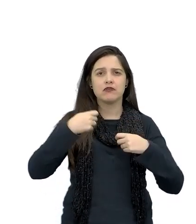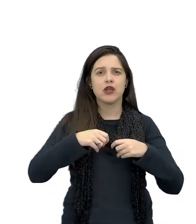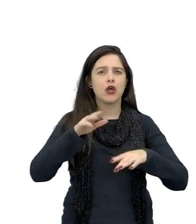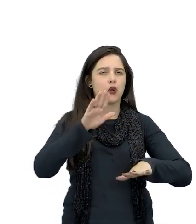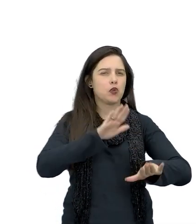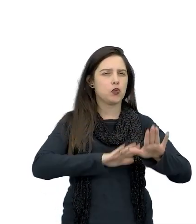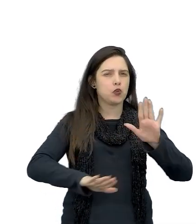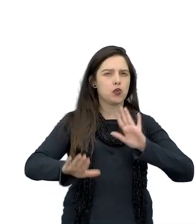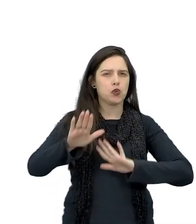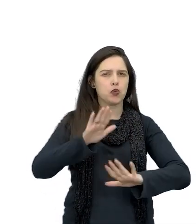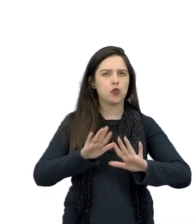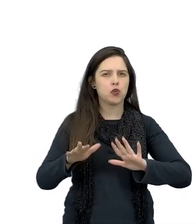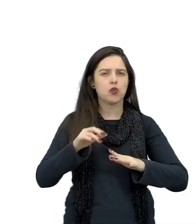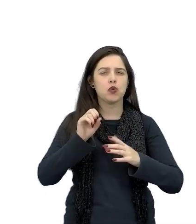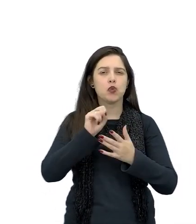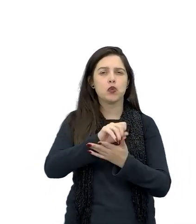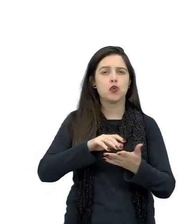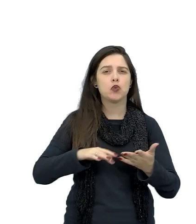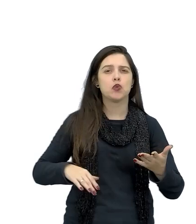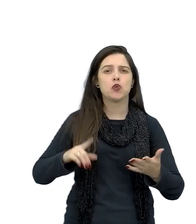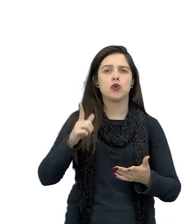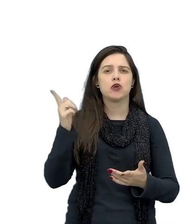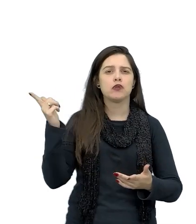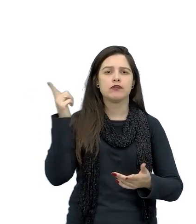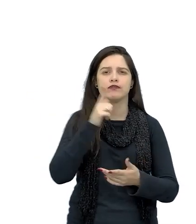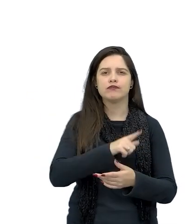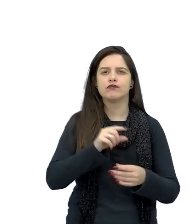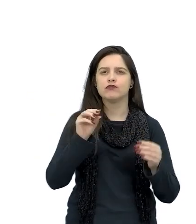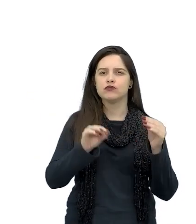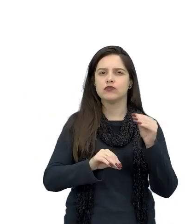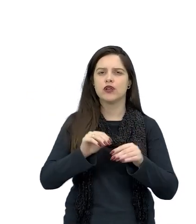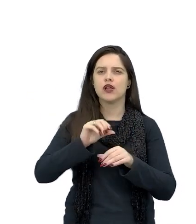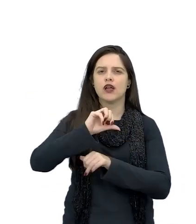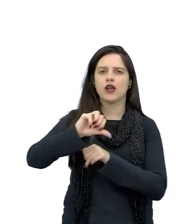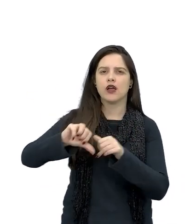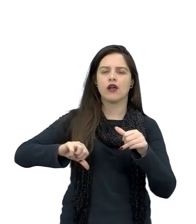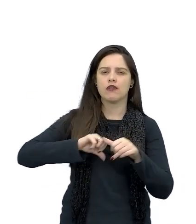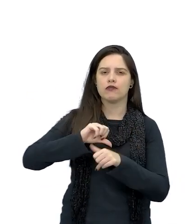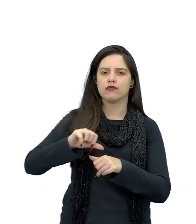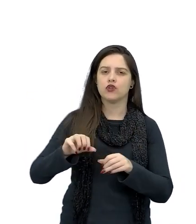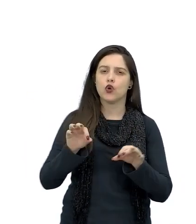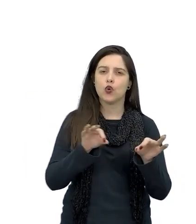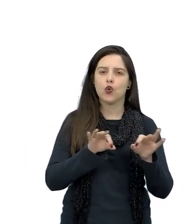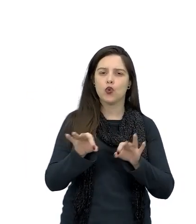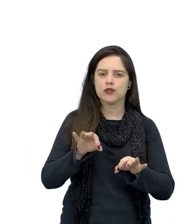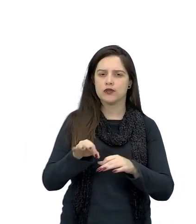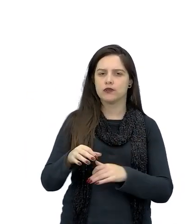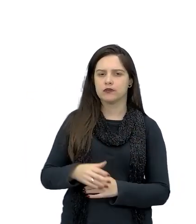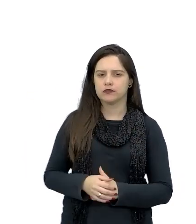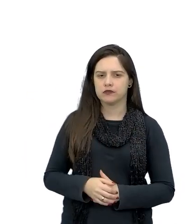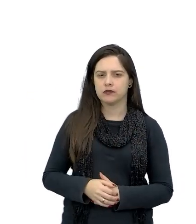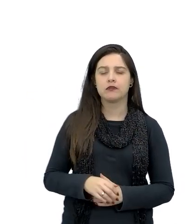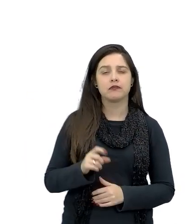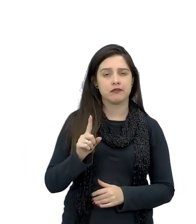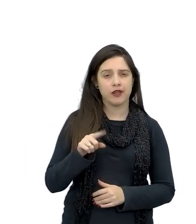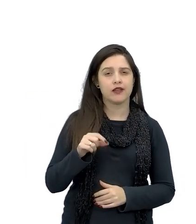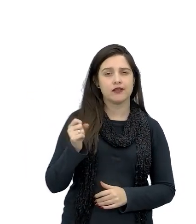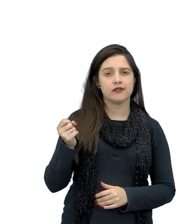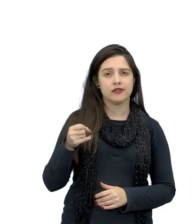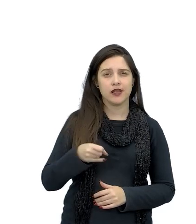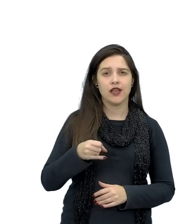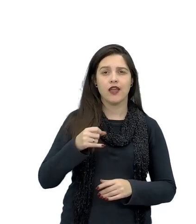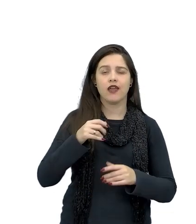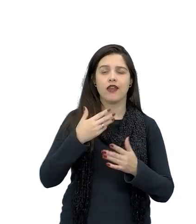muito cuidado para que essa atividade não se transformar numa aula de correção, mas sim uma aula